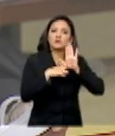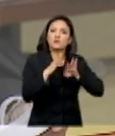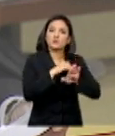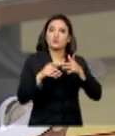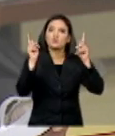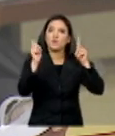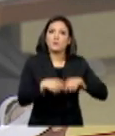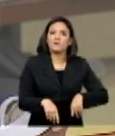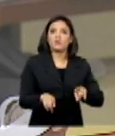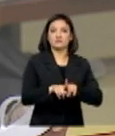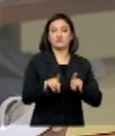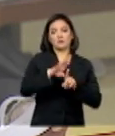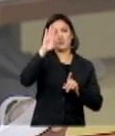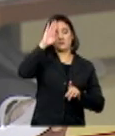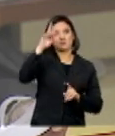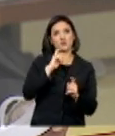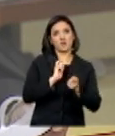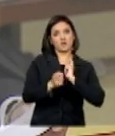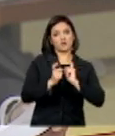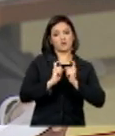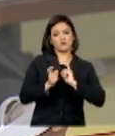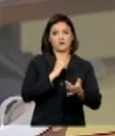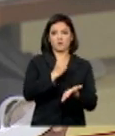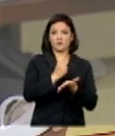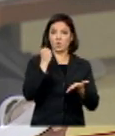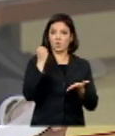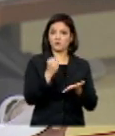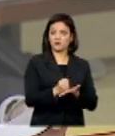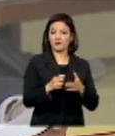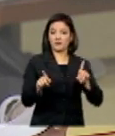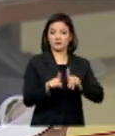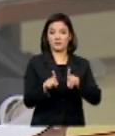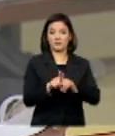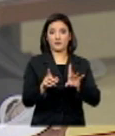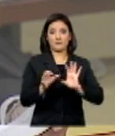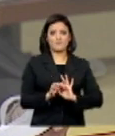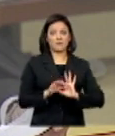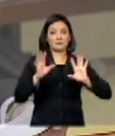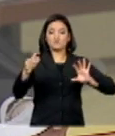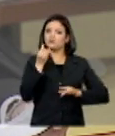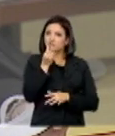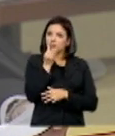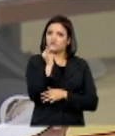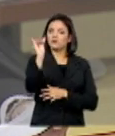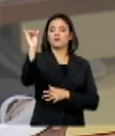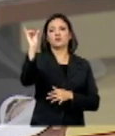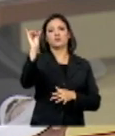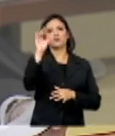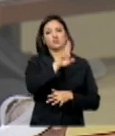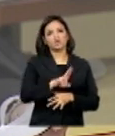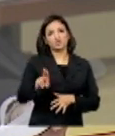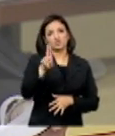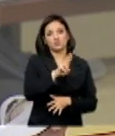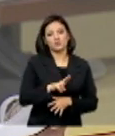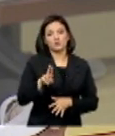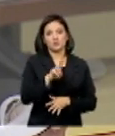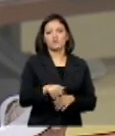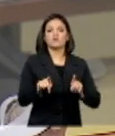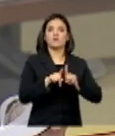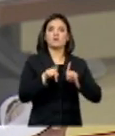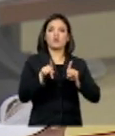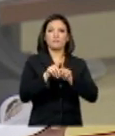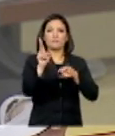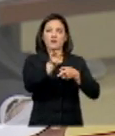dos contratos de concessão de permissão de serviço de energia elétrica de concessão de uso de bem público a regulação do serviço